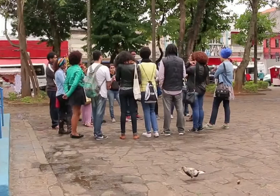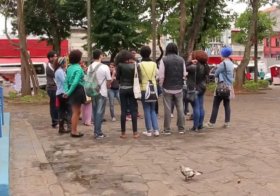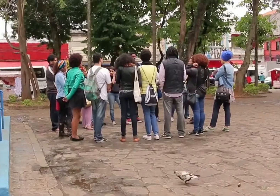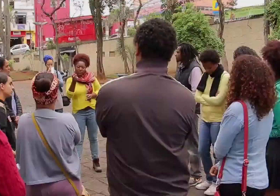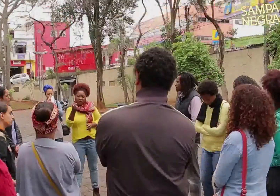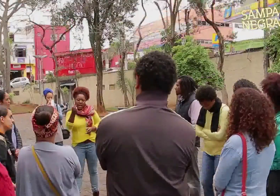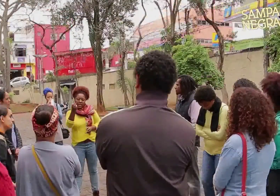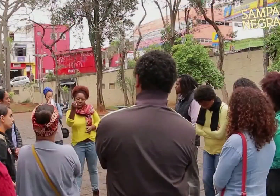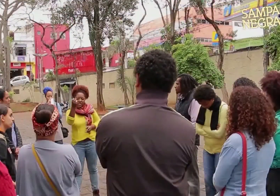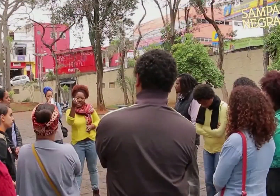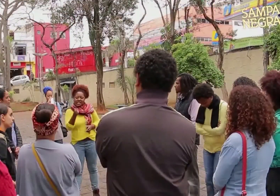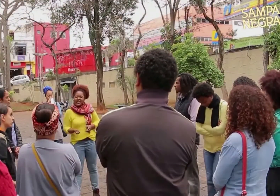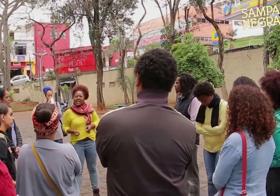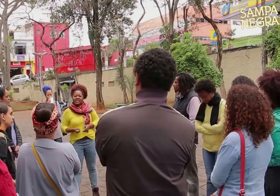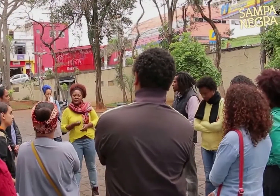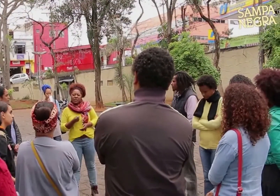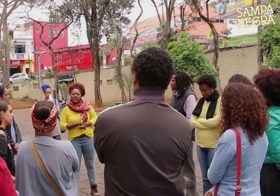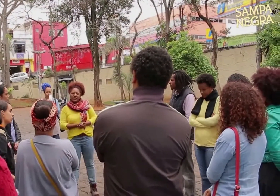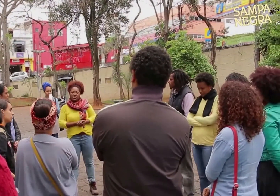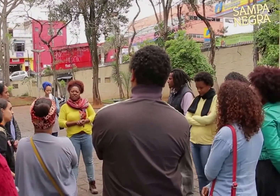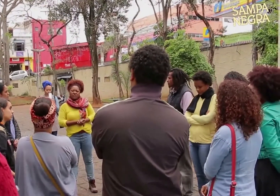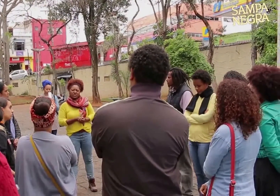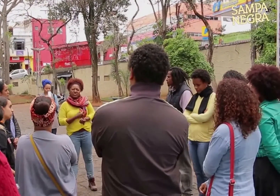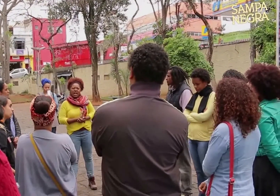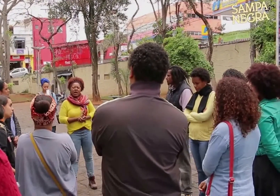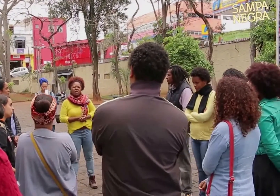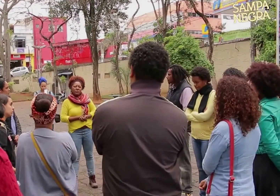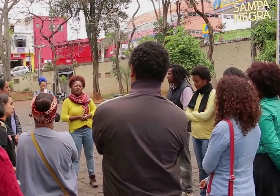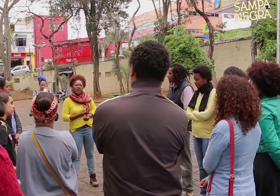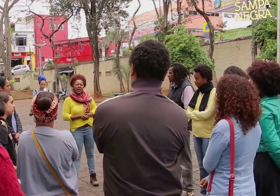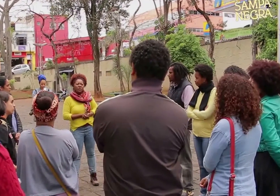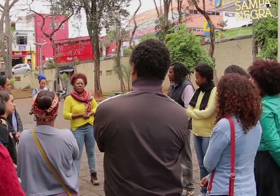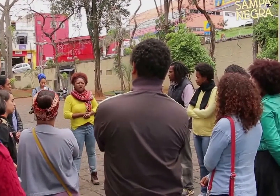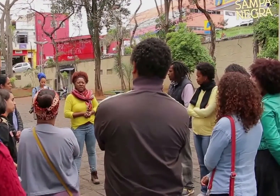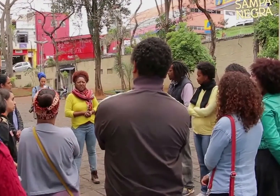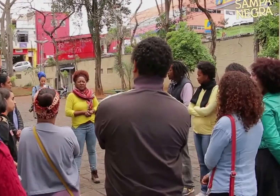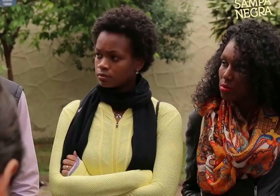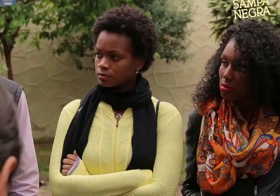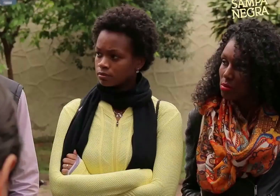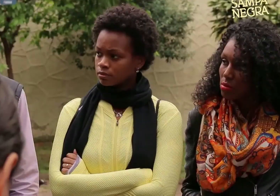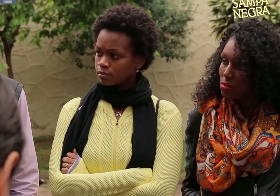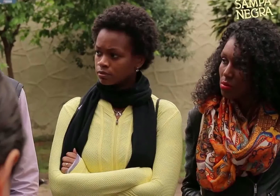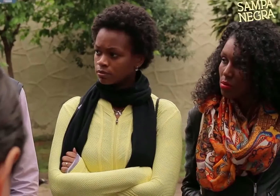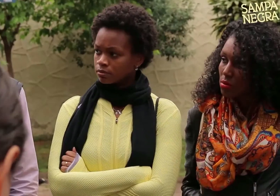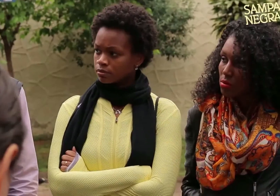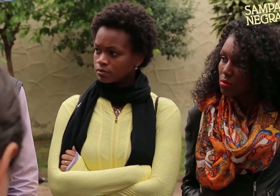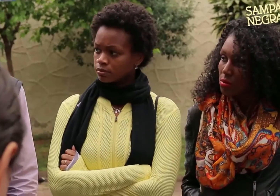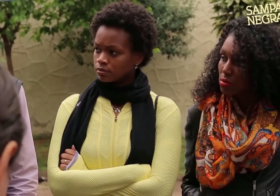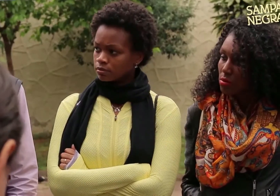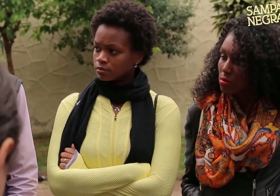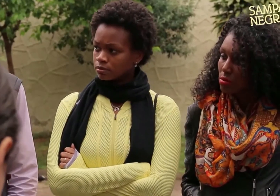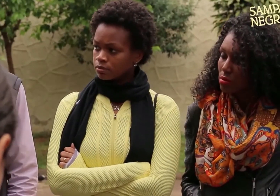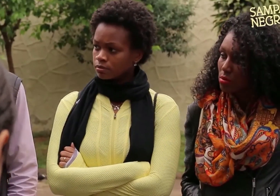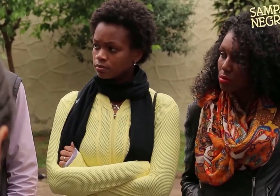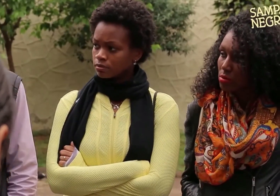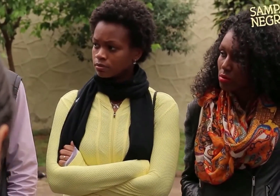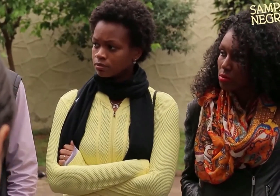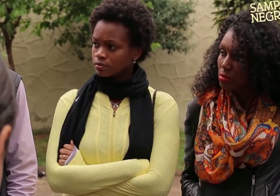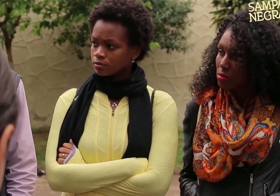se constituem como um lugar de resistência política, social e cultural do povo negro, né? Que é que uma igreja como